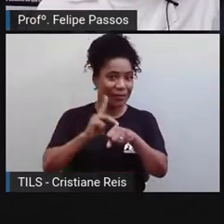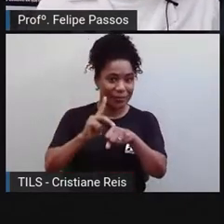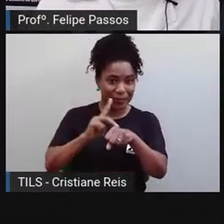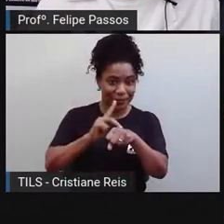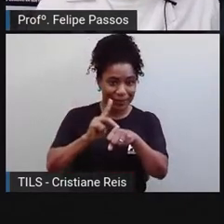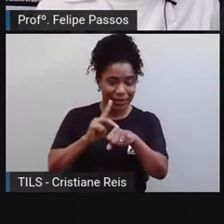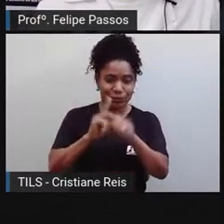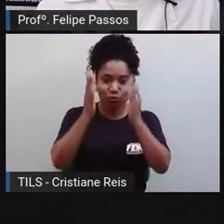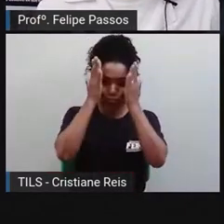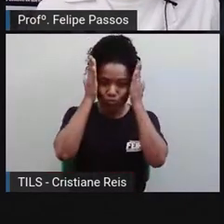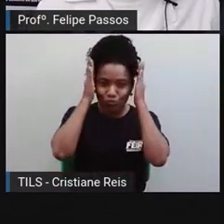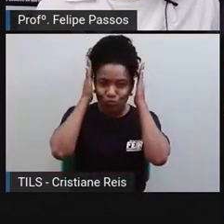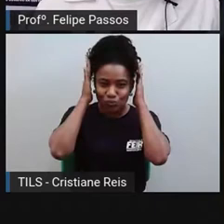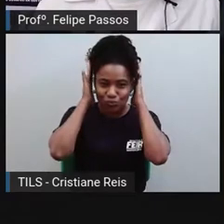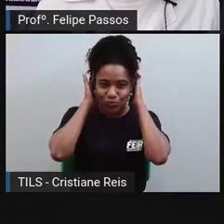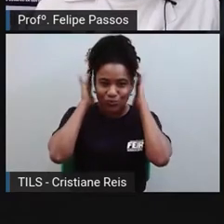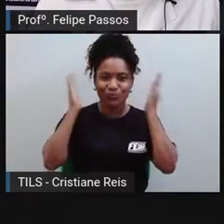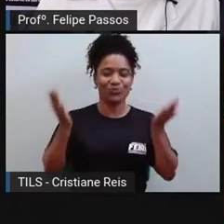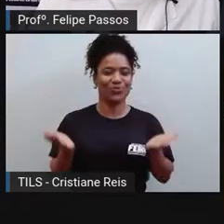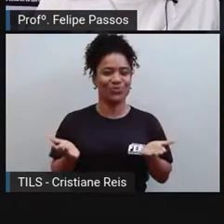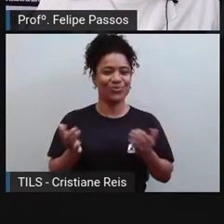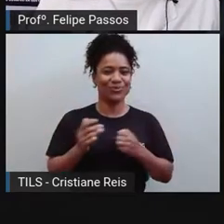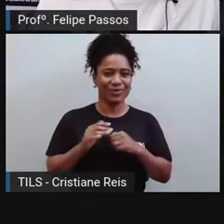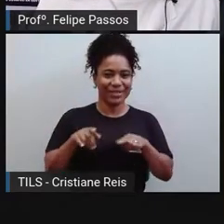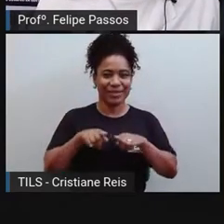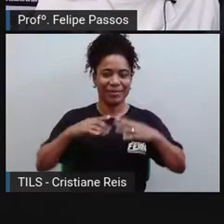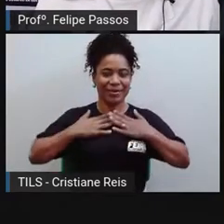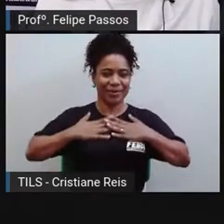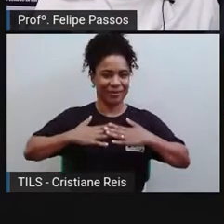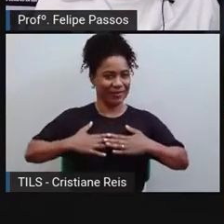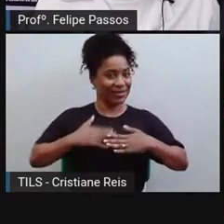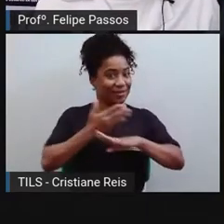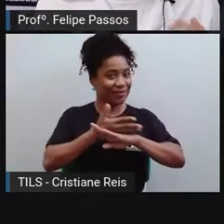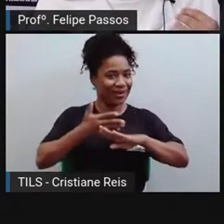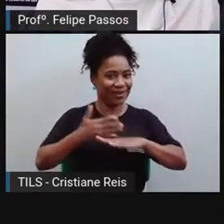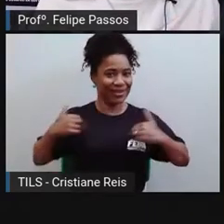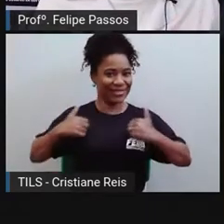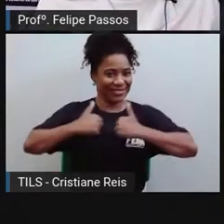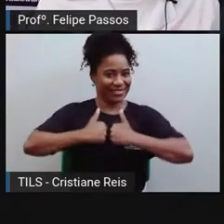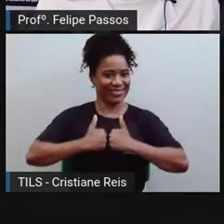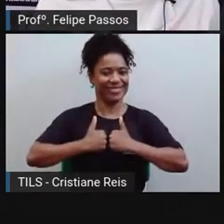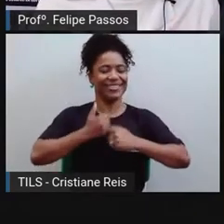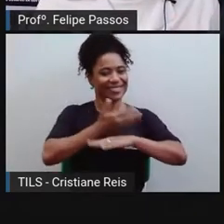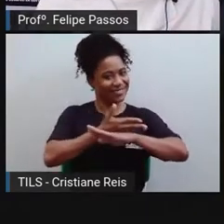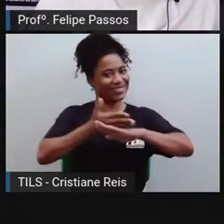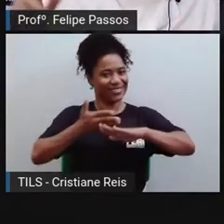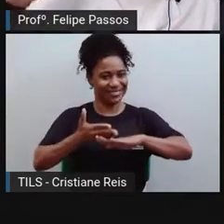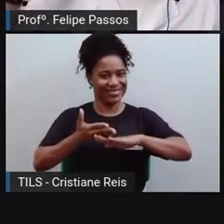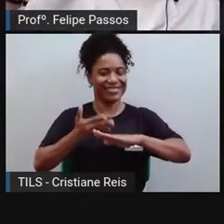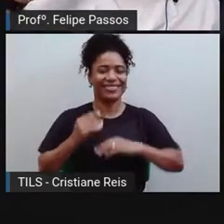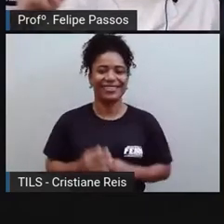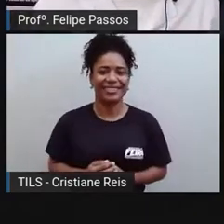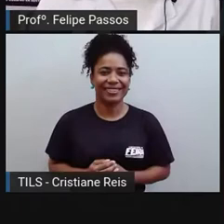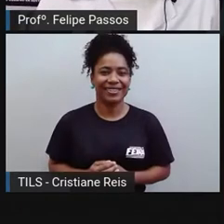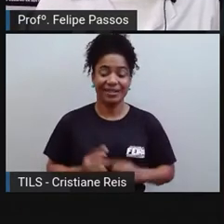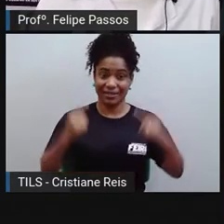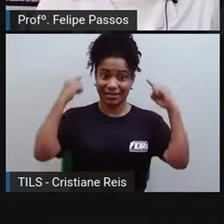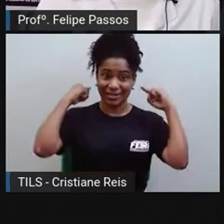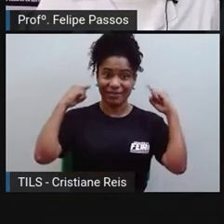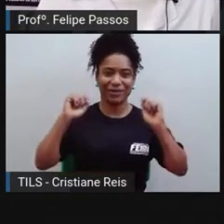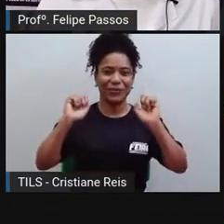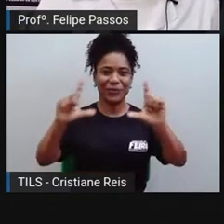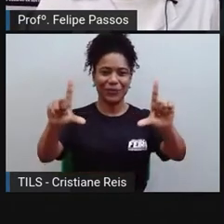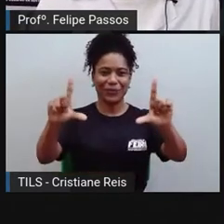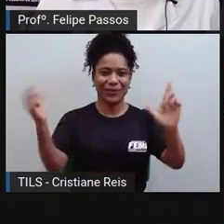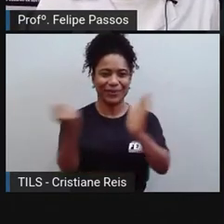cortado curto, estou vestindo uma camisa branca e por cima dessa camisa um jaleco também branco. Atrás de mim tem um painel com a